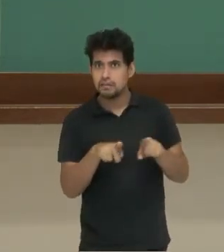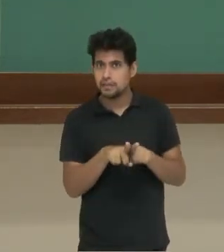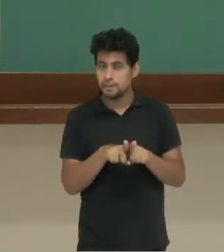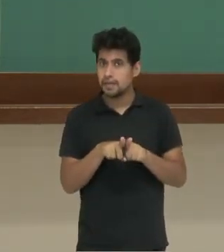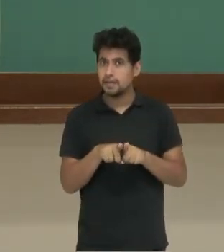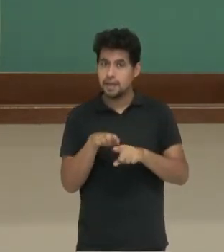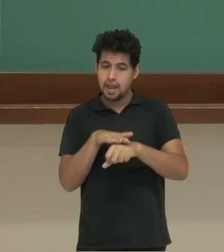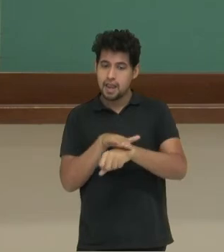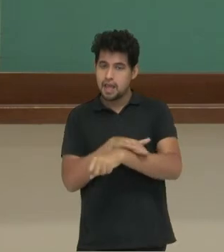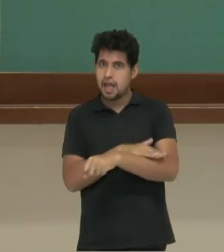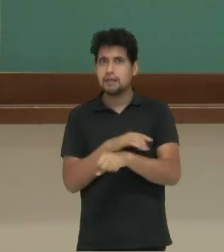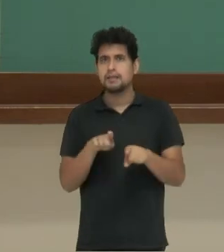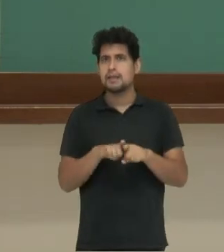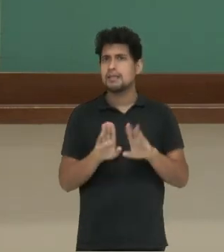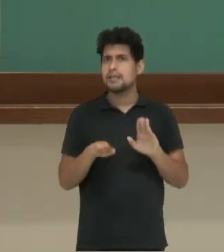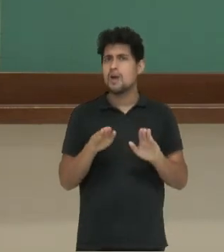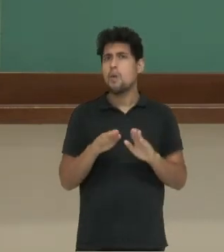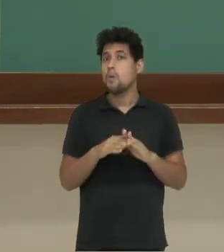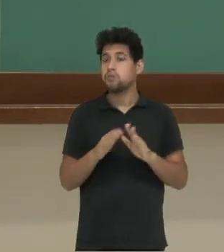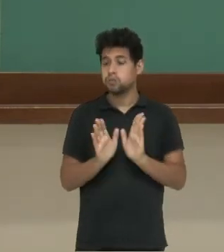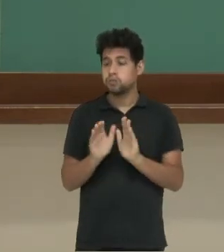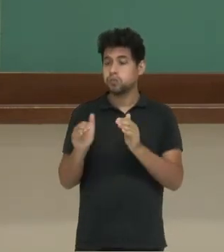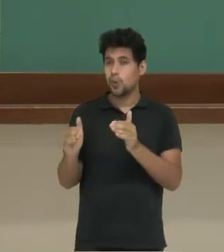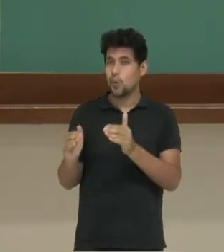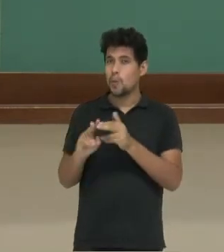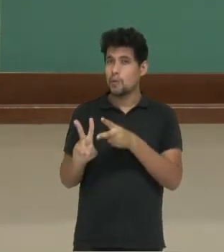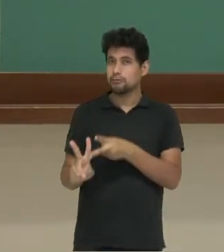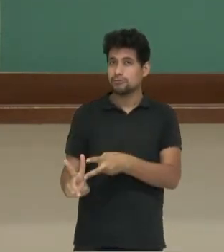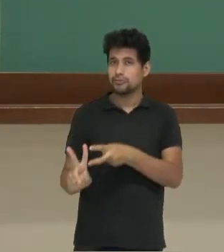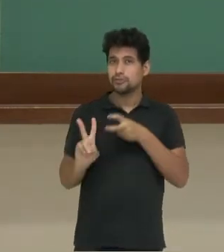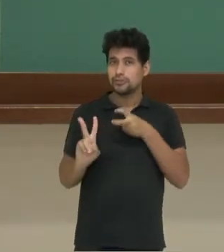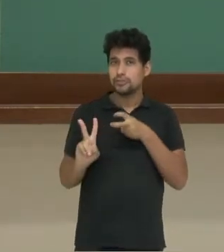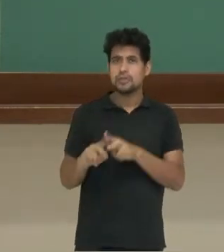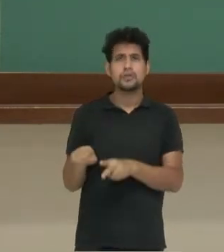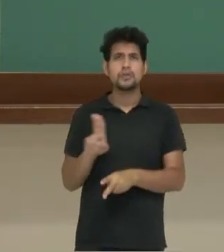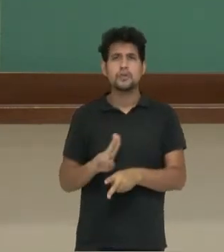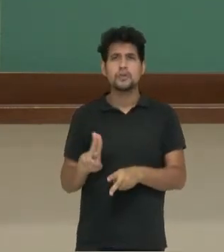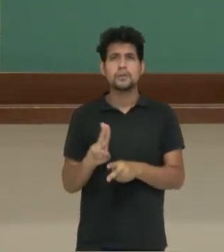é venenosa. Tem até algumas tribos indígenas, né? Que utilizam naquela